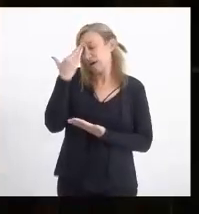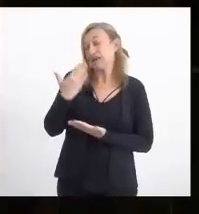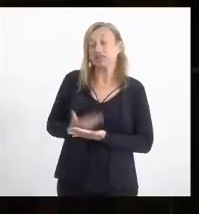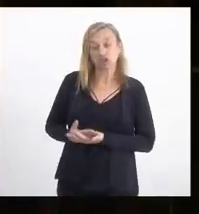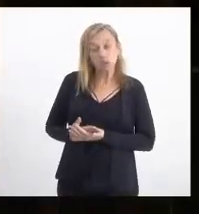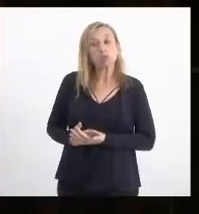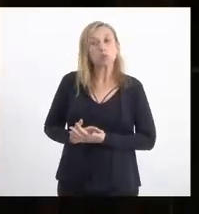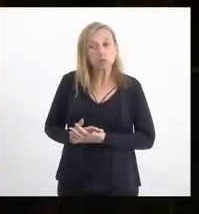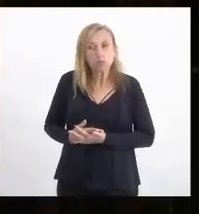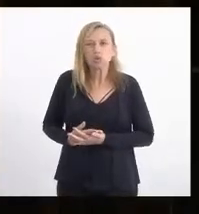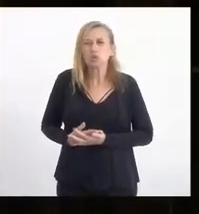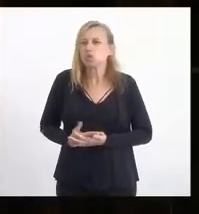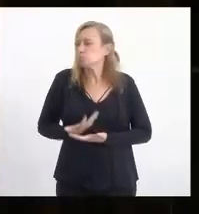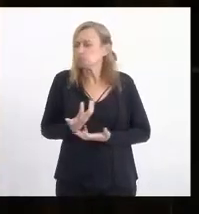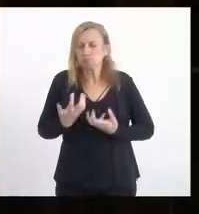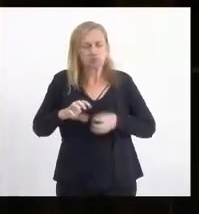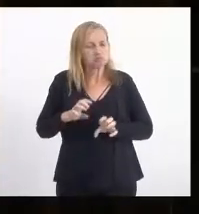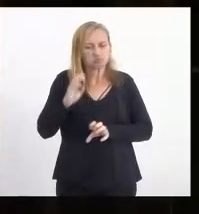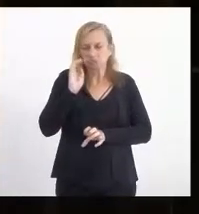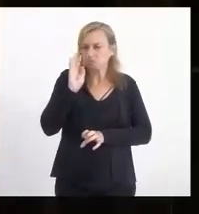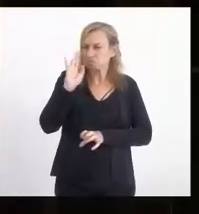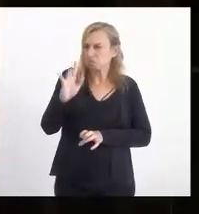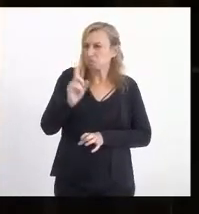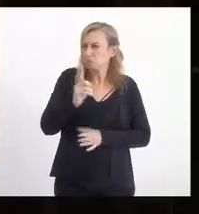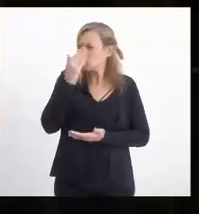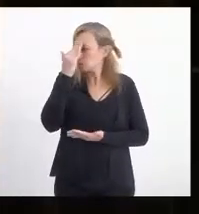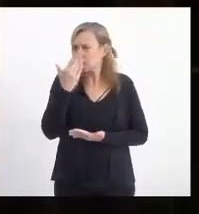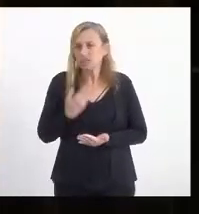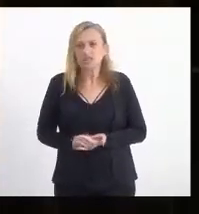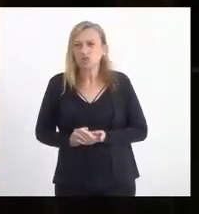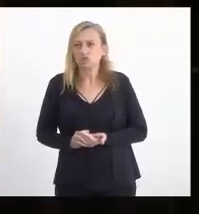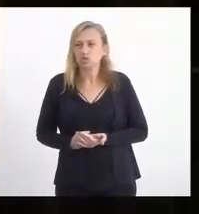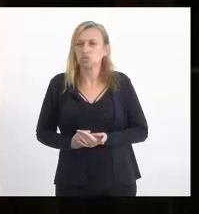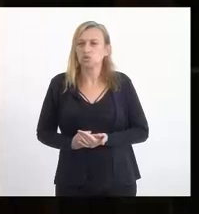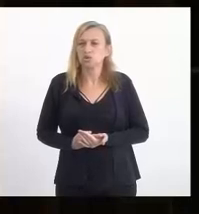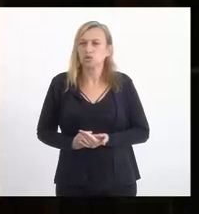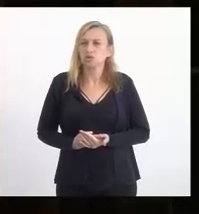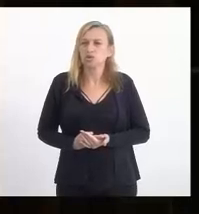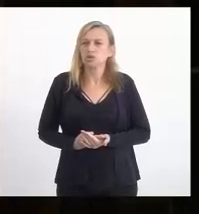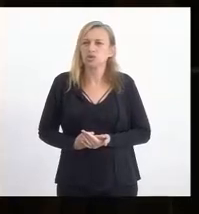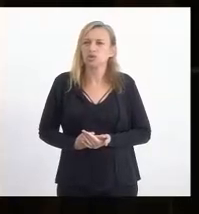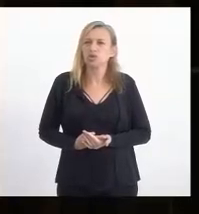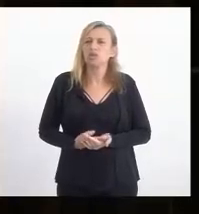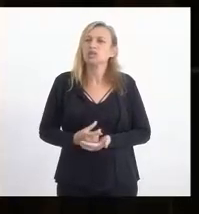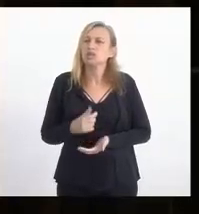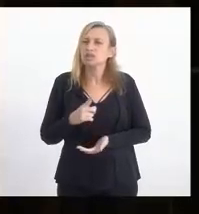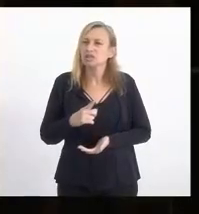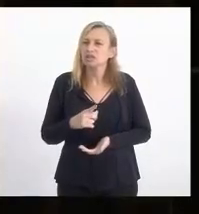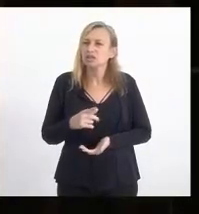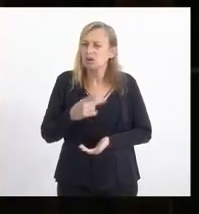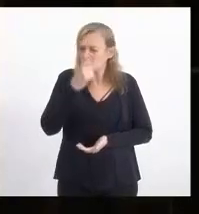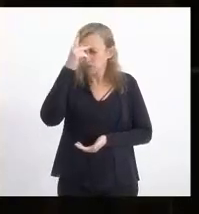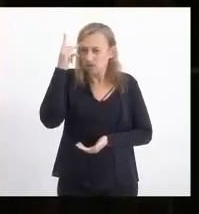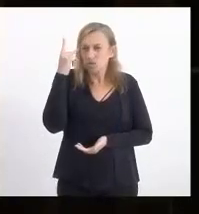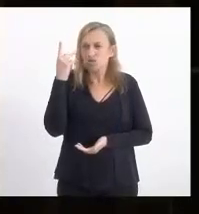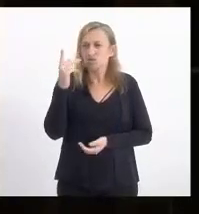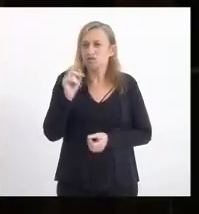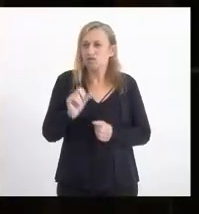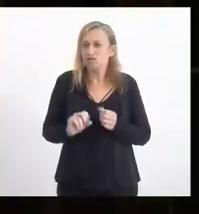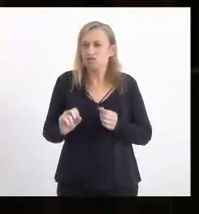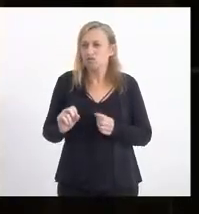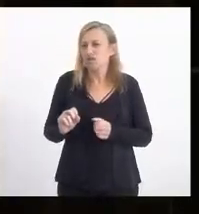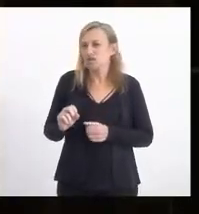piamente nisso eu não quero imaginar e não acredito o que alguém possa fazer isso de forma